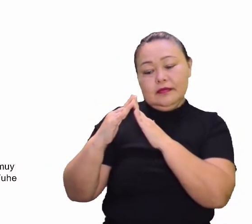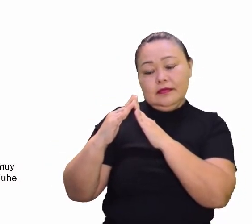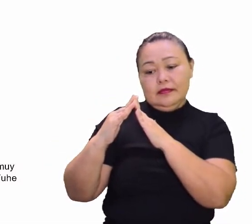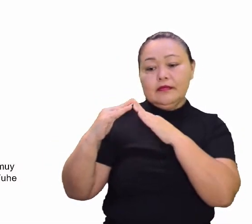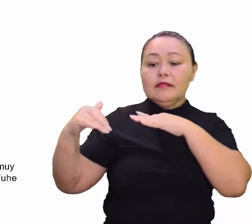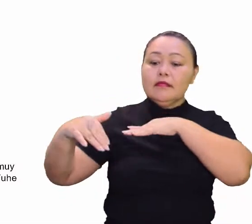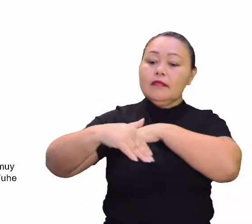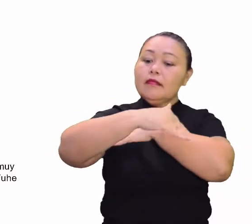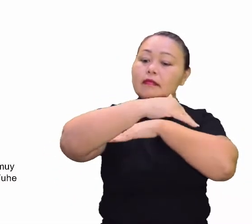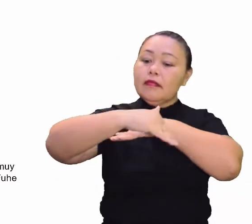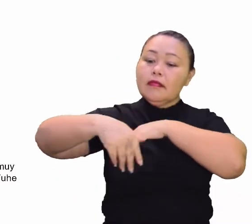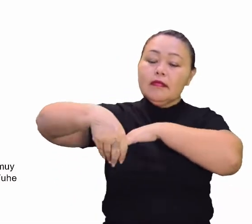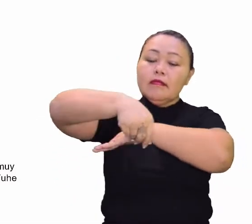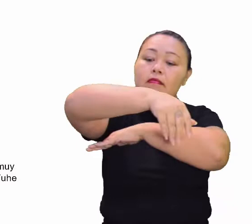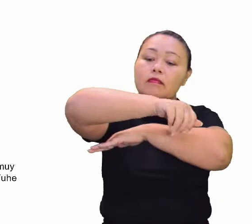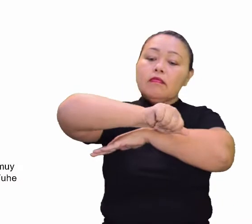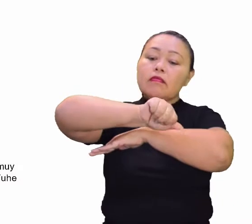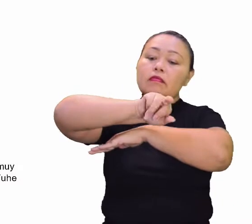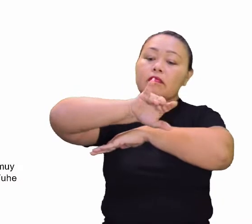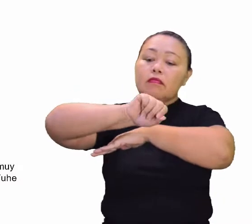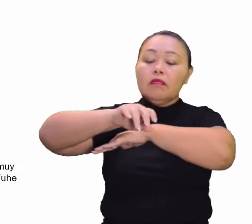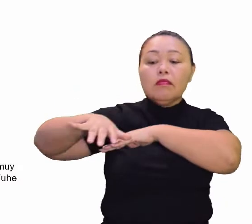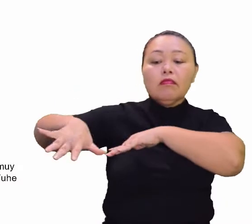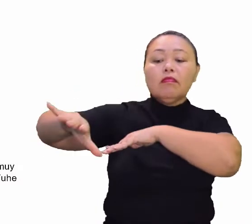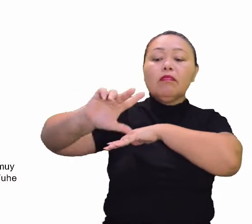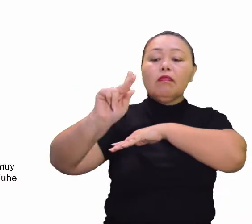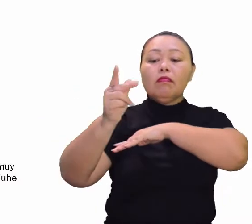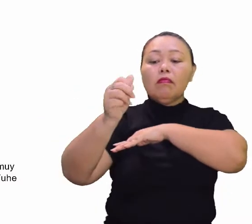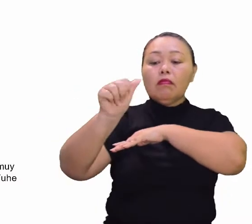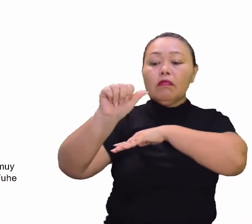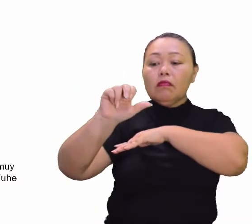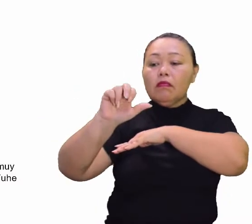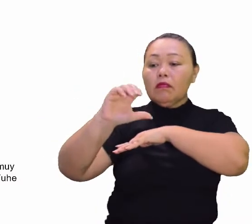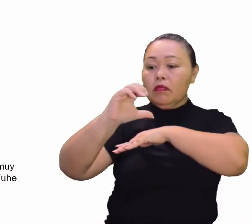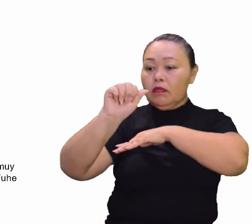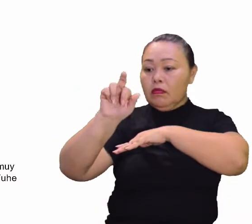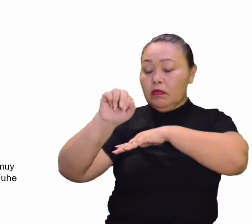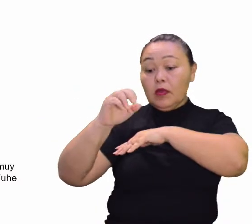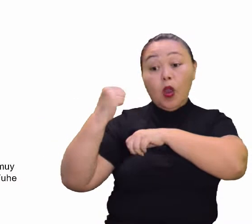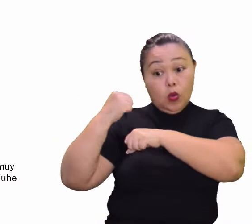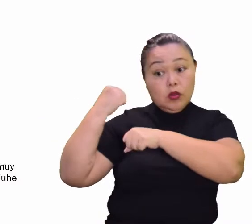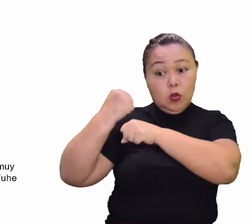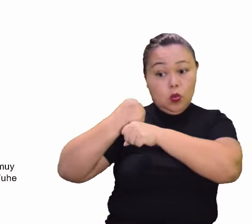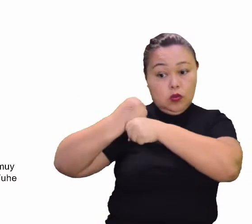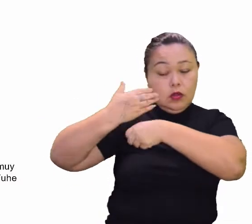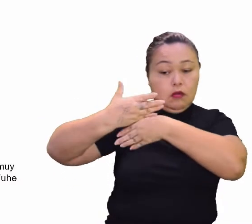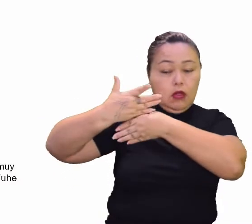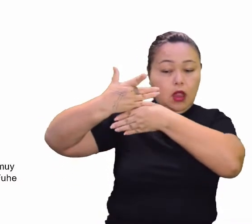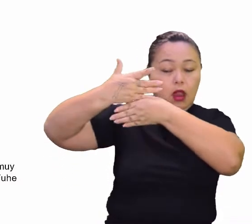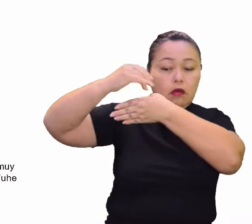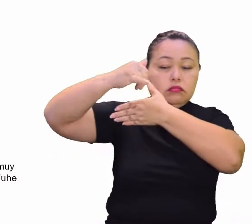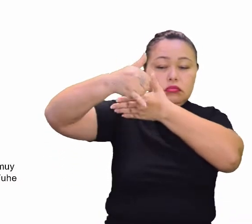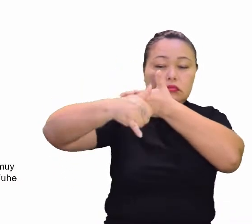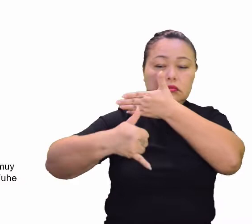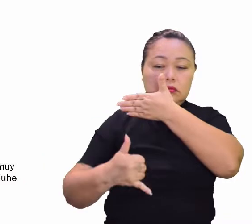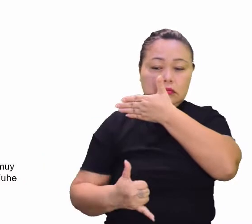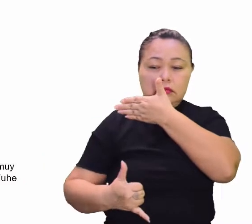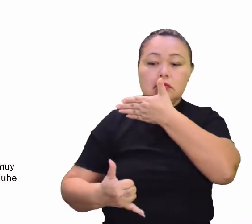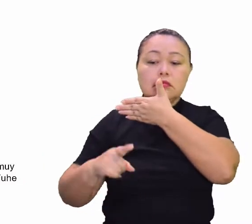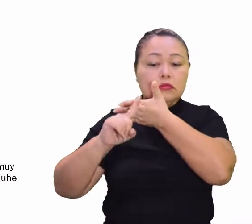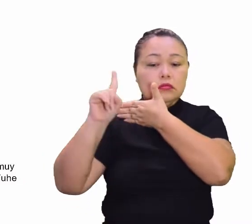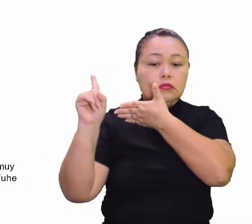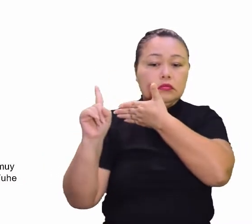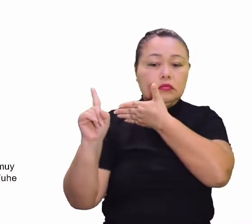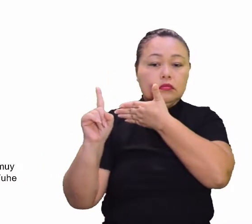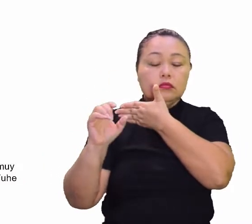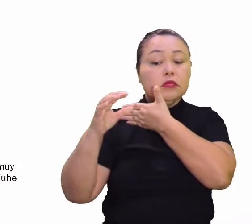Estrada do Areia Branca, uma zona chacareira. Certo. Quando estavam construindo as usinas hidrelétricas lá